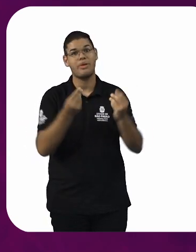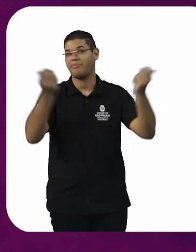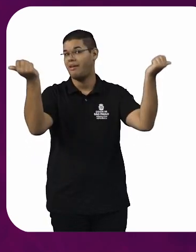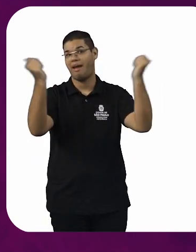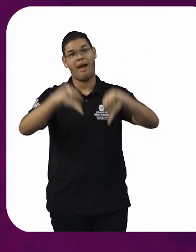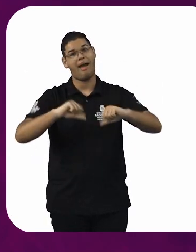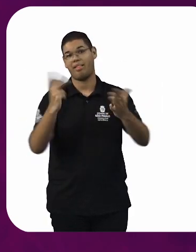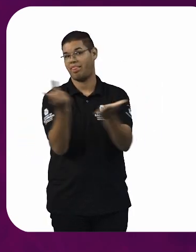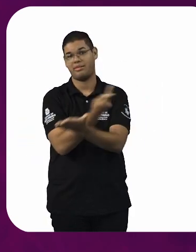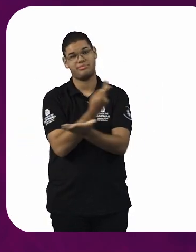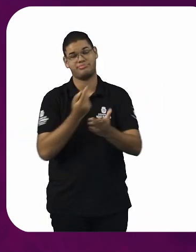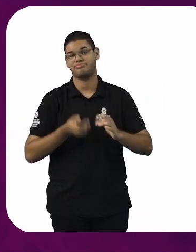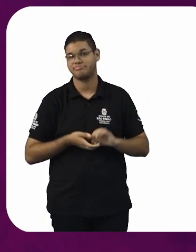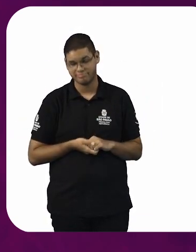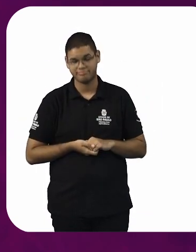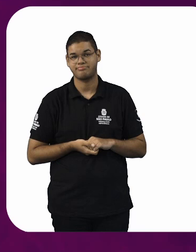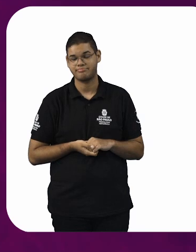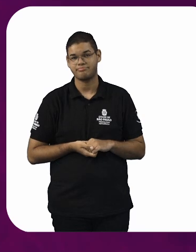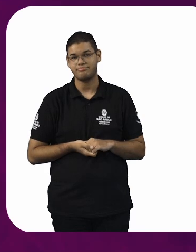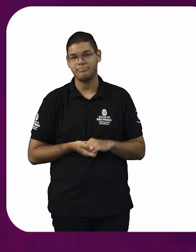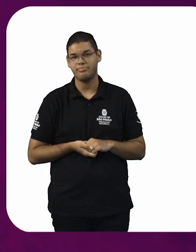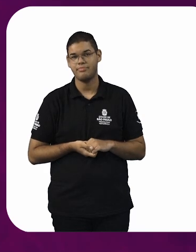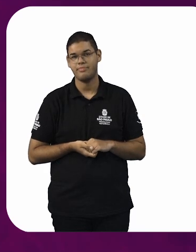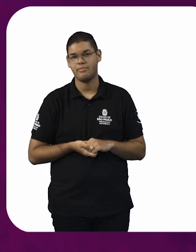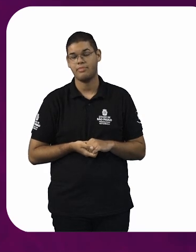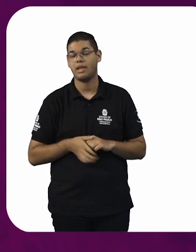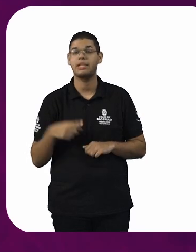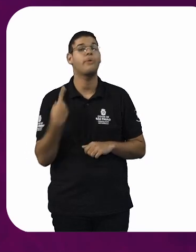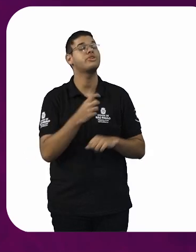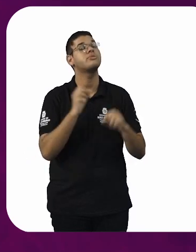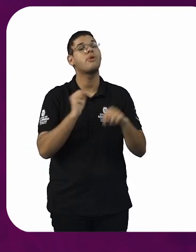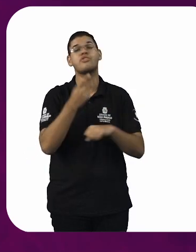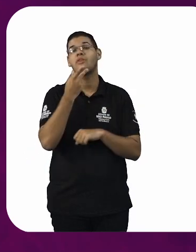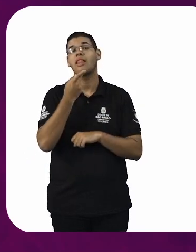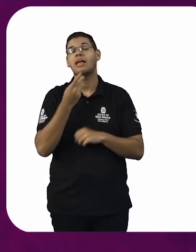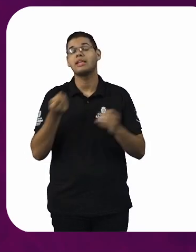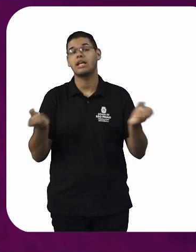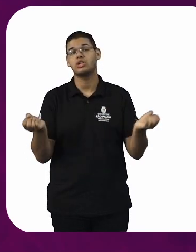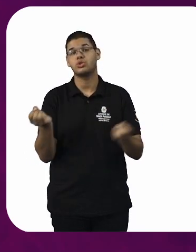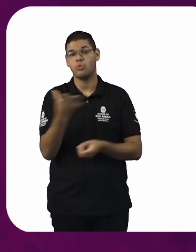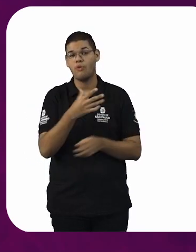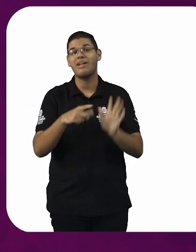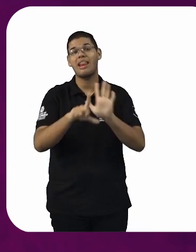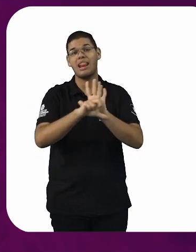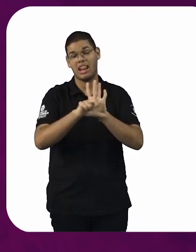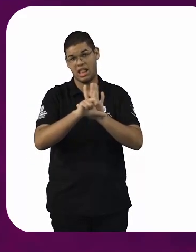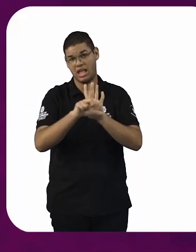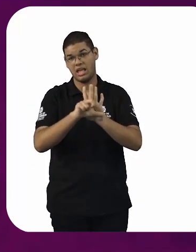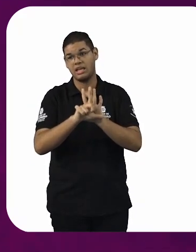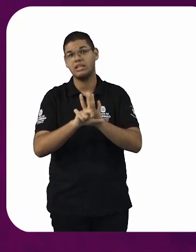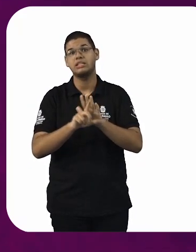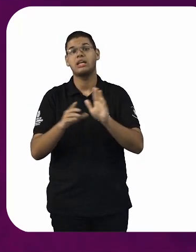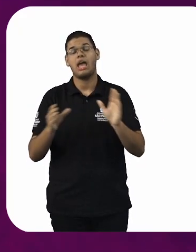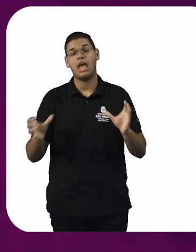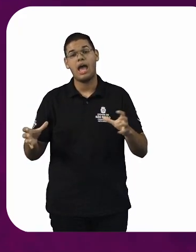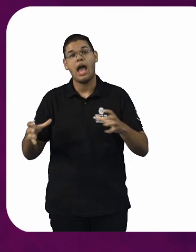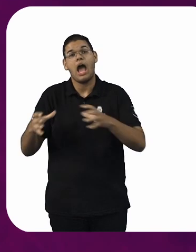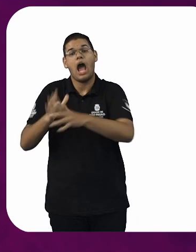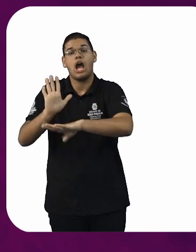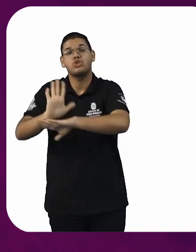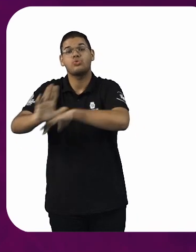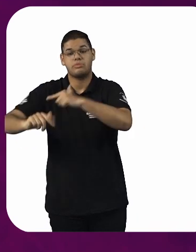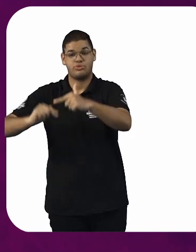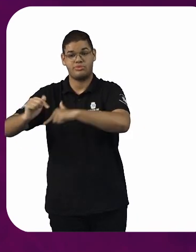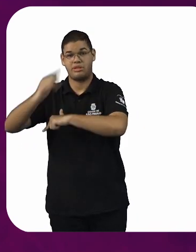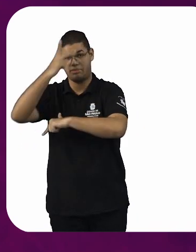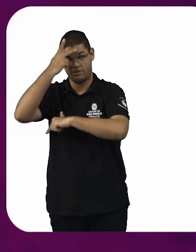Então, nós podemos Regina dizer Rufino. que a nova lei de injúria tem reflexos das relações trabalhistas? Com certeza. Rosana A gente Rufino. tem que entender